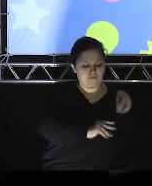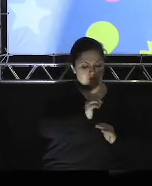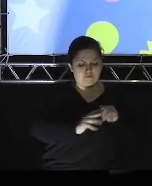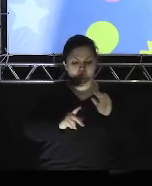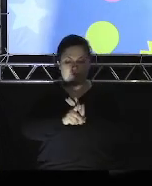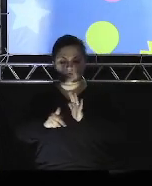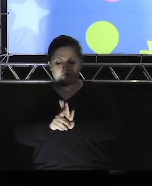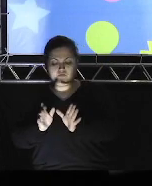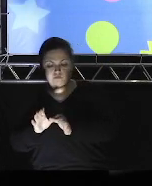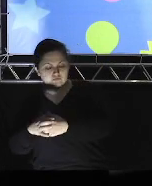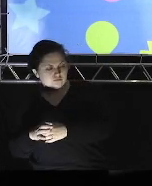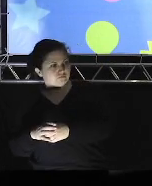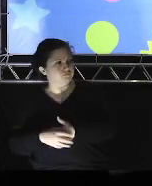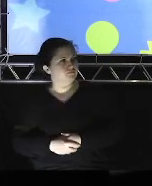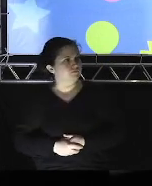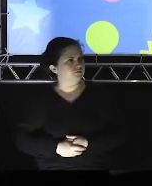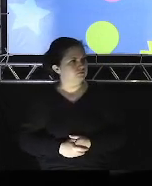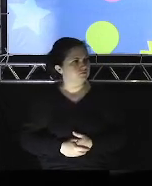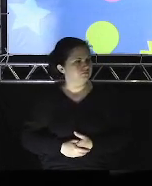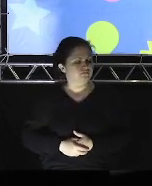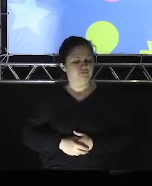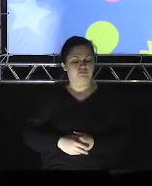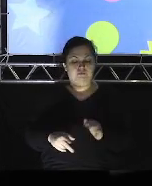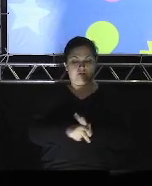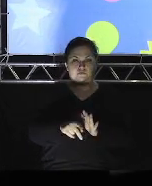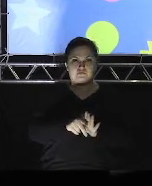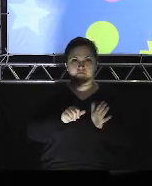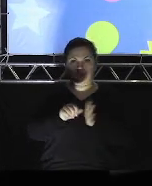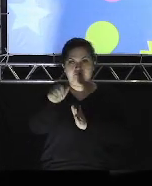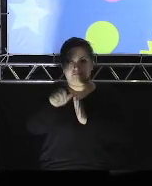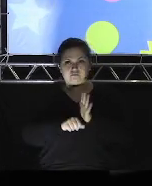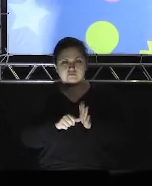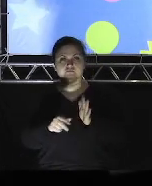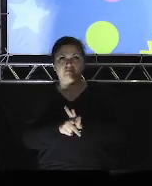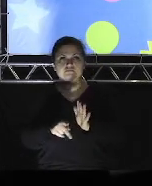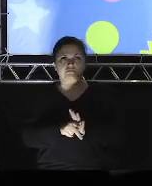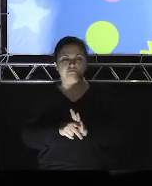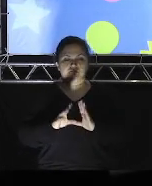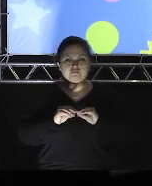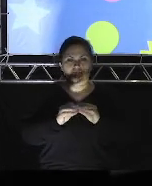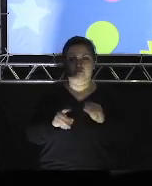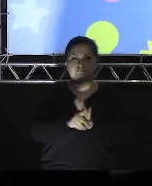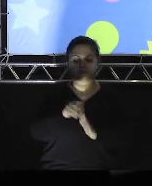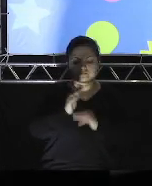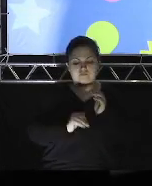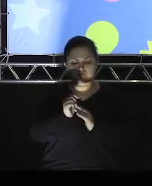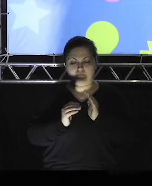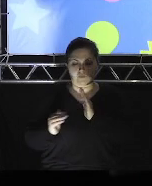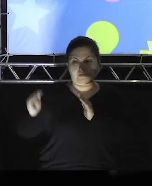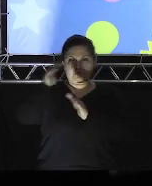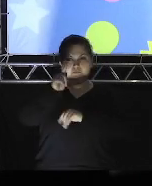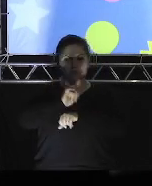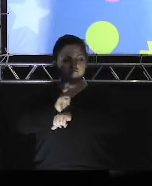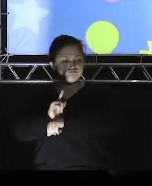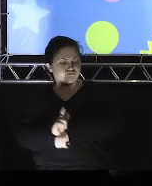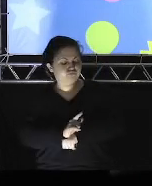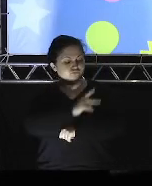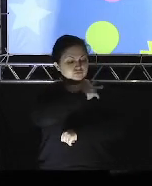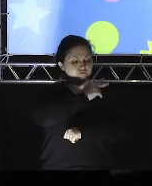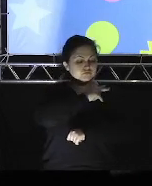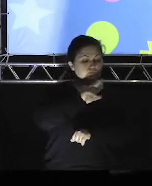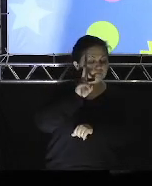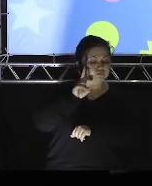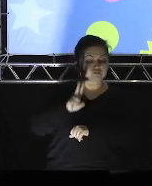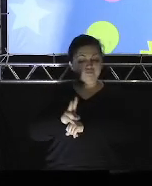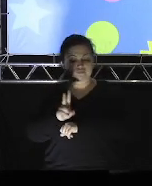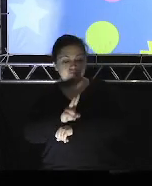dos times, né, das squads. O nível tático é aquele nível mais de coordenação desses times, então, por